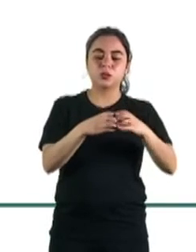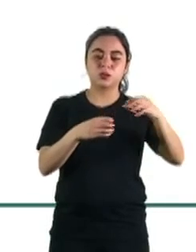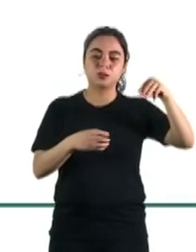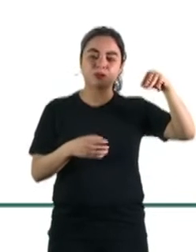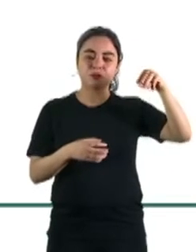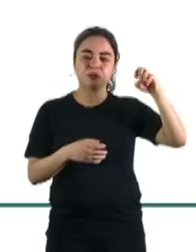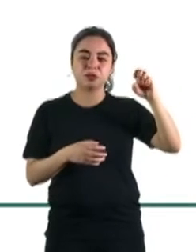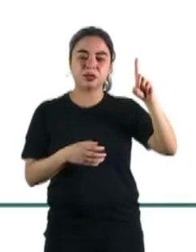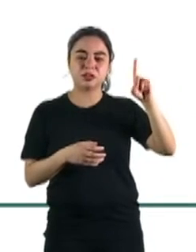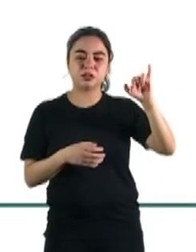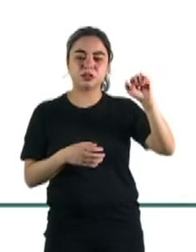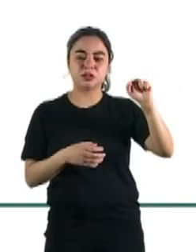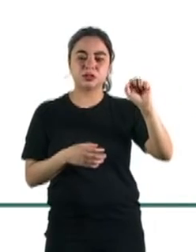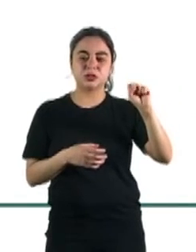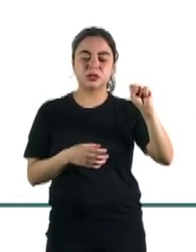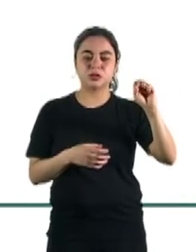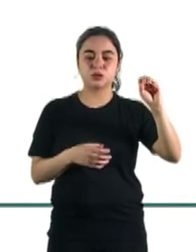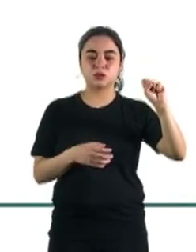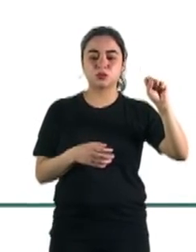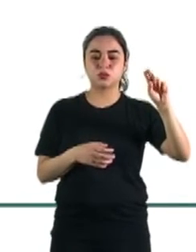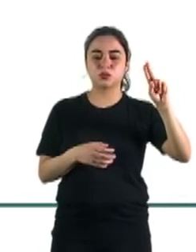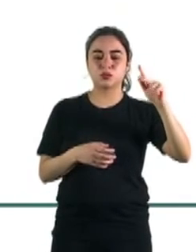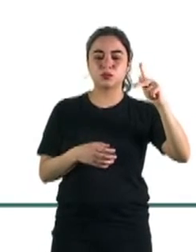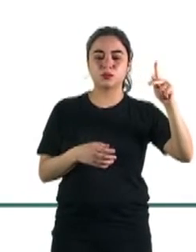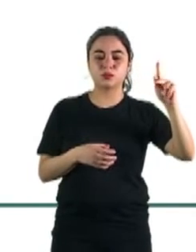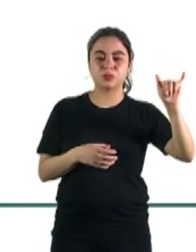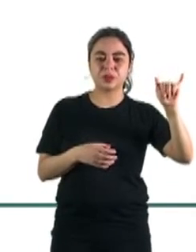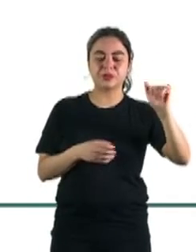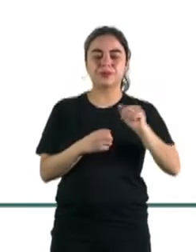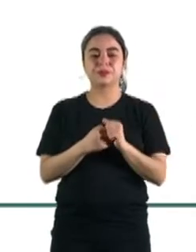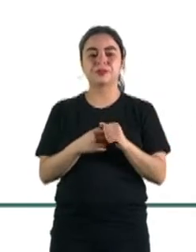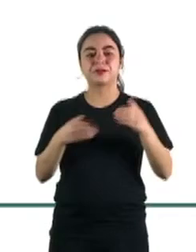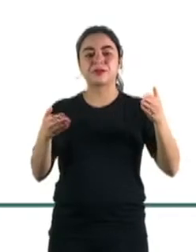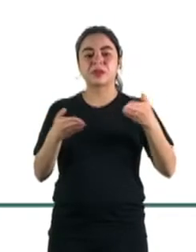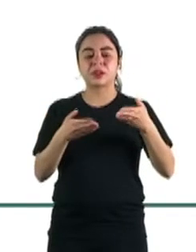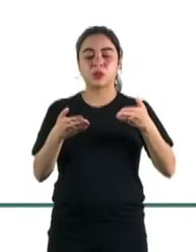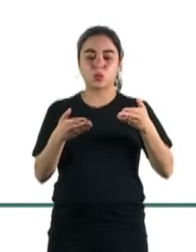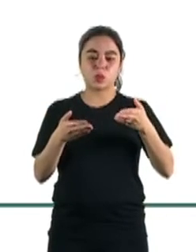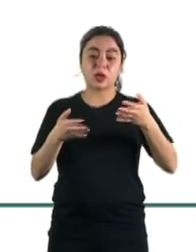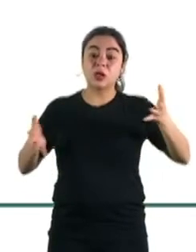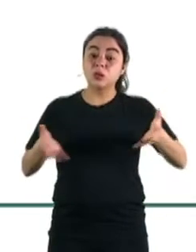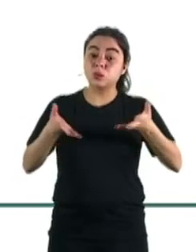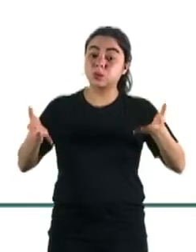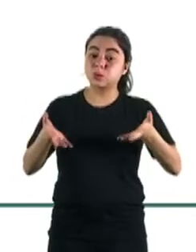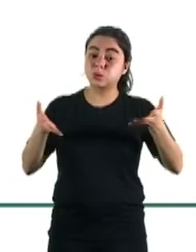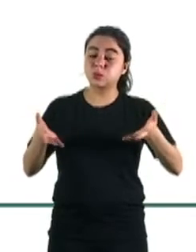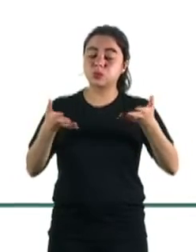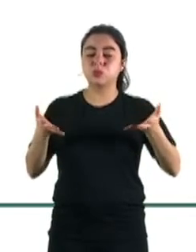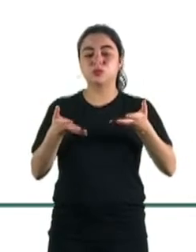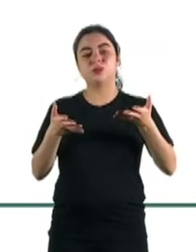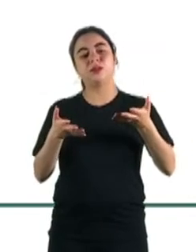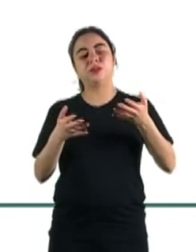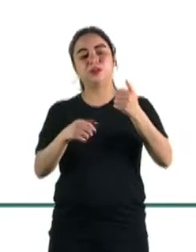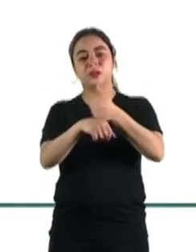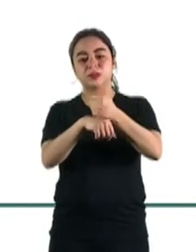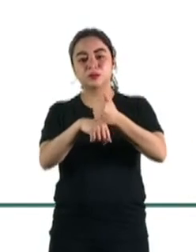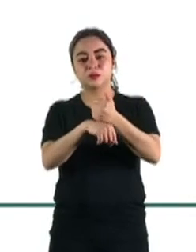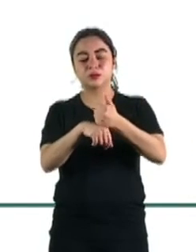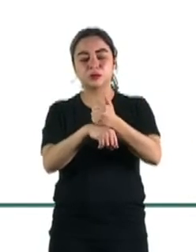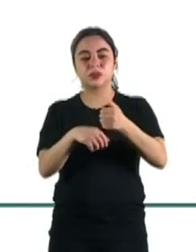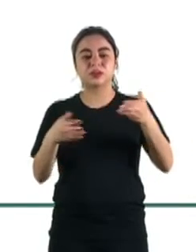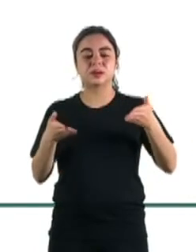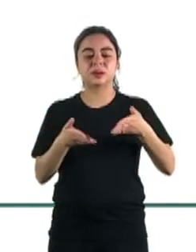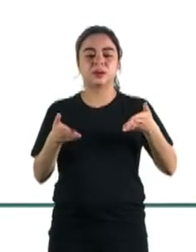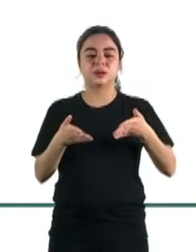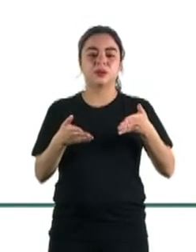O que a gente vê é uma demanda por esses talentos nas carreiras que estão aqui no